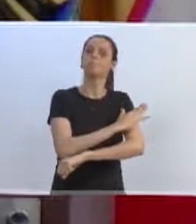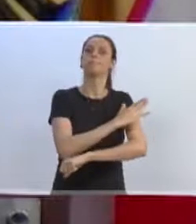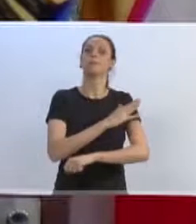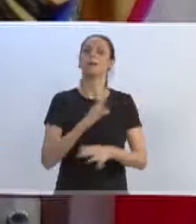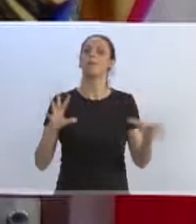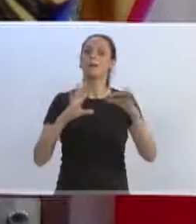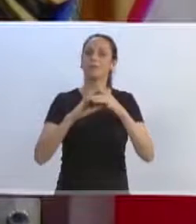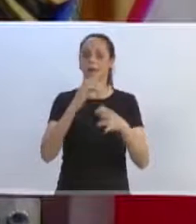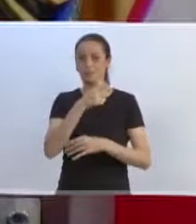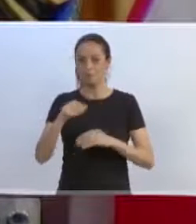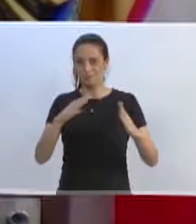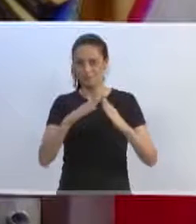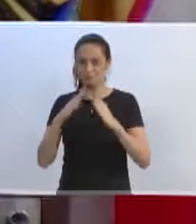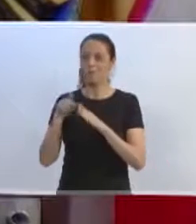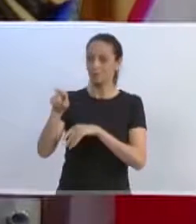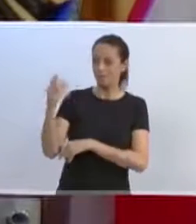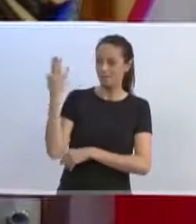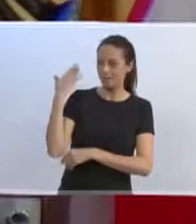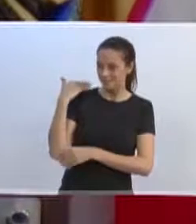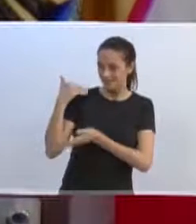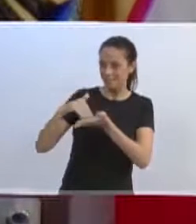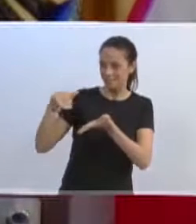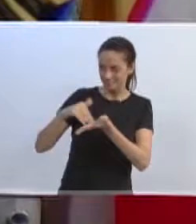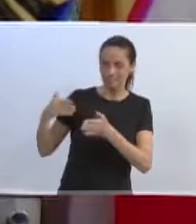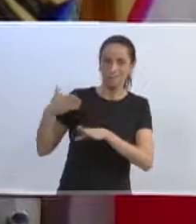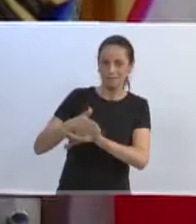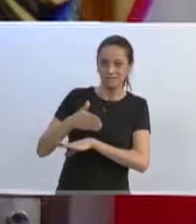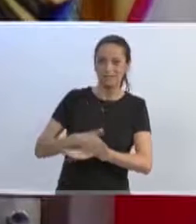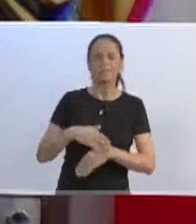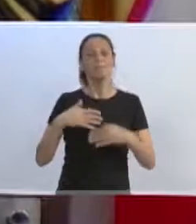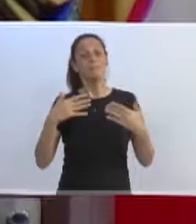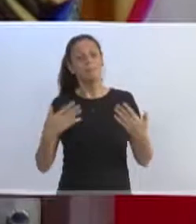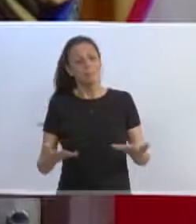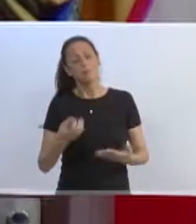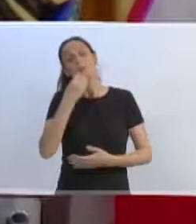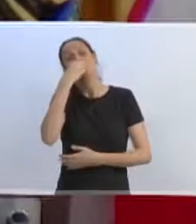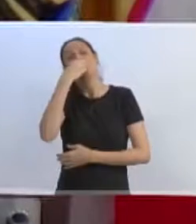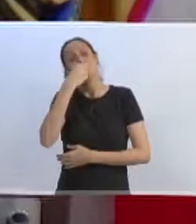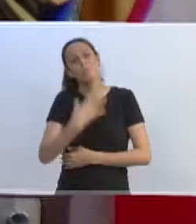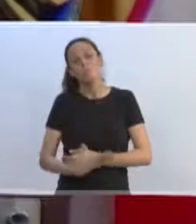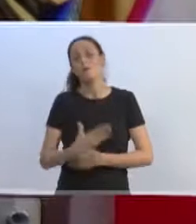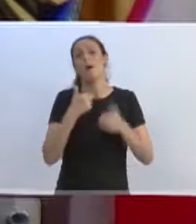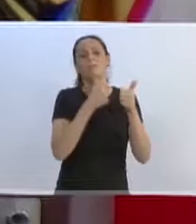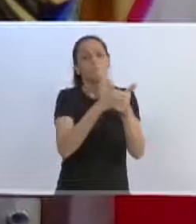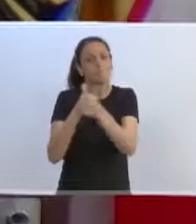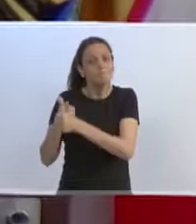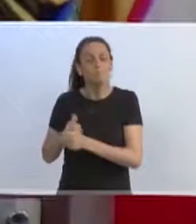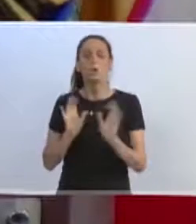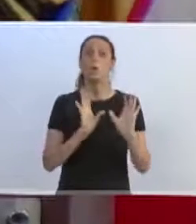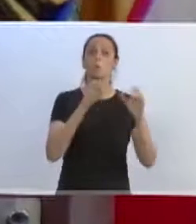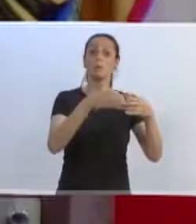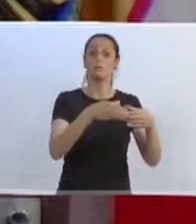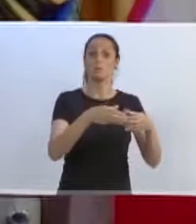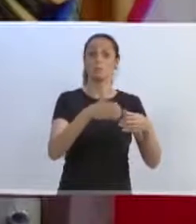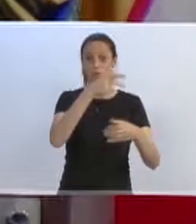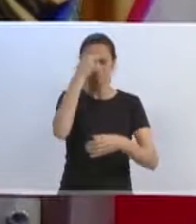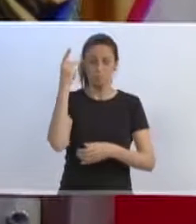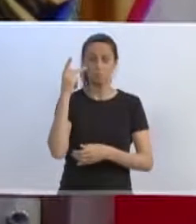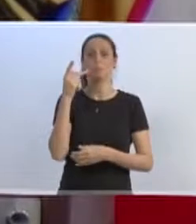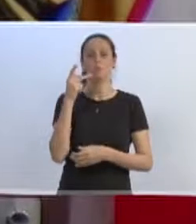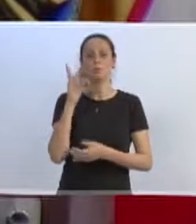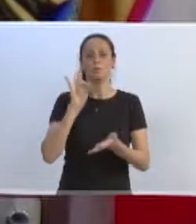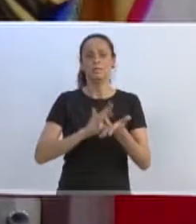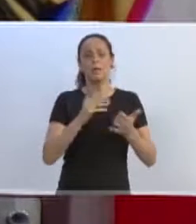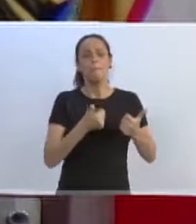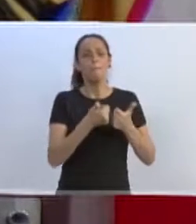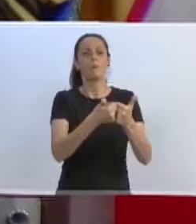de Pais e Amigos dos Excepcionais, a APAI, que acontece neste sábado. Acrescentou ainda que o valor arrecadado